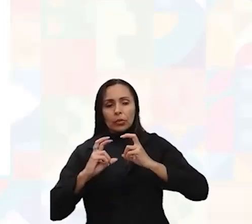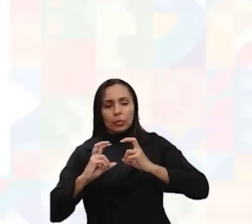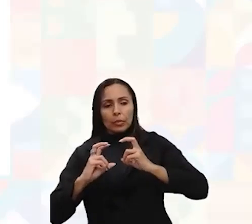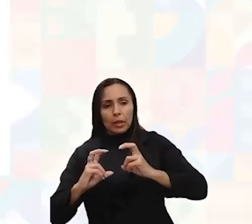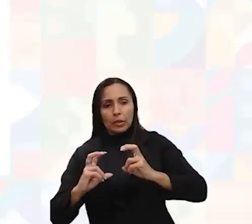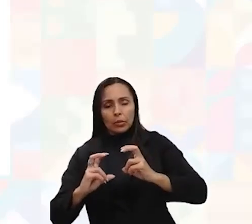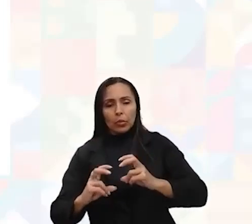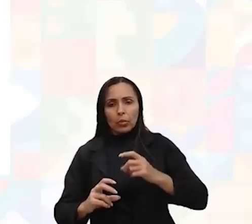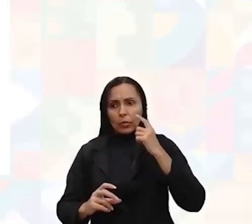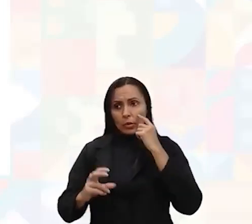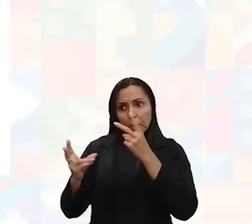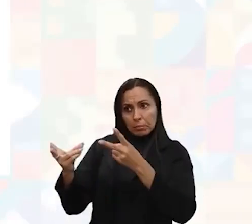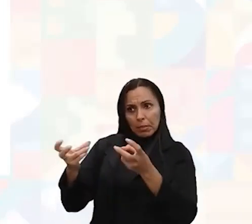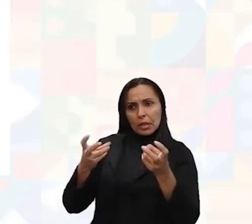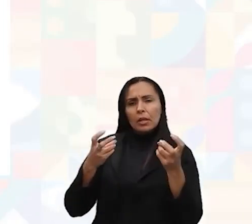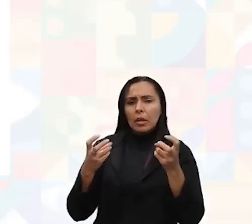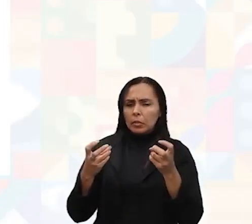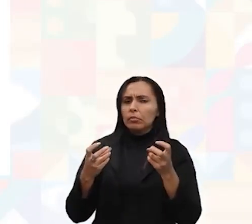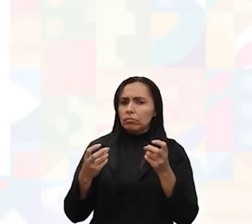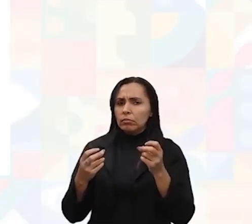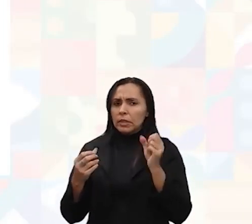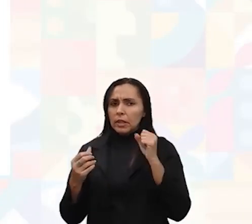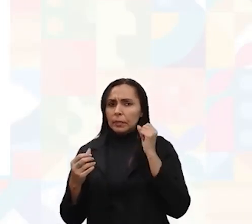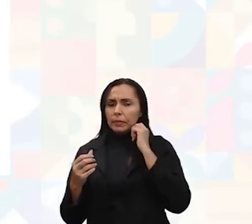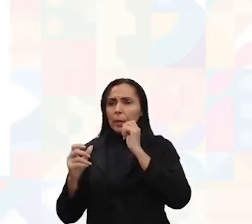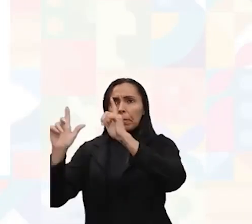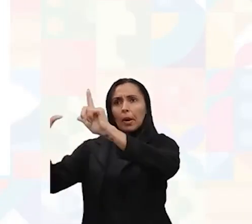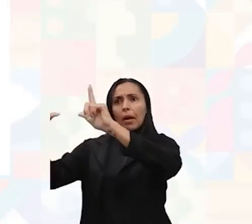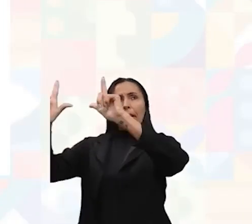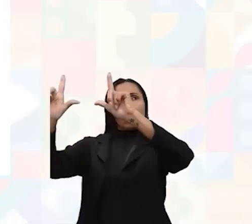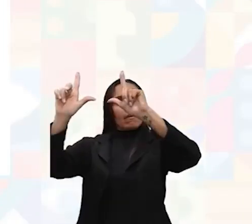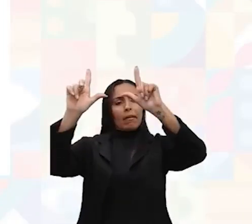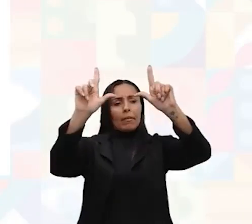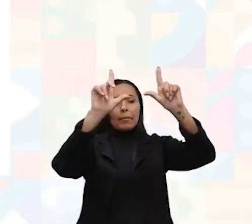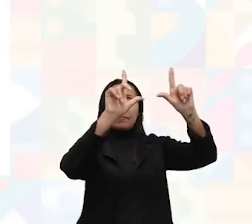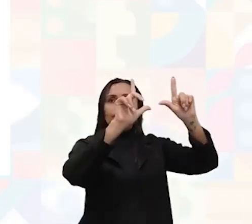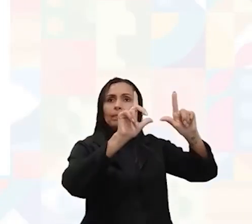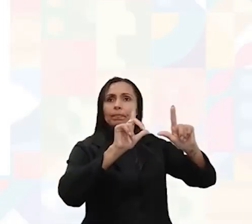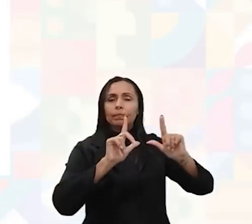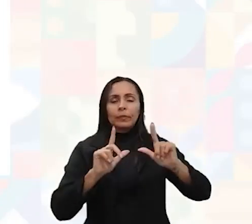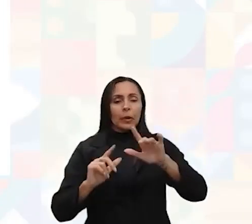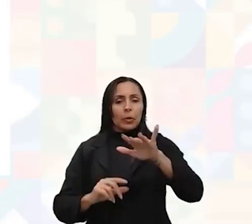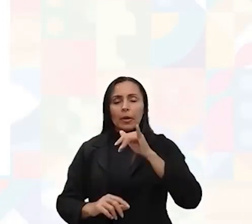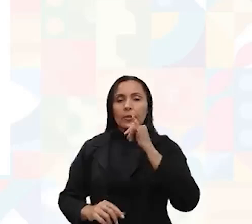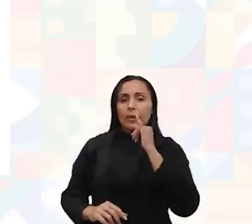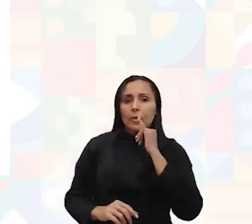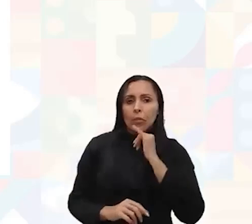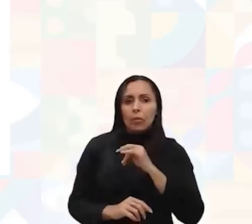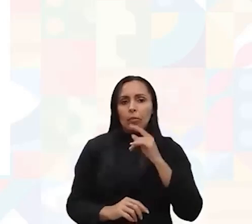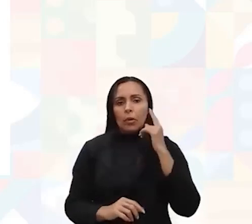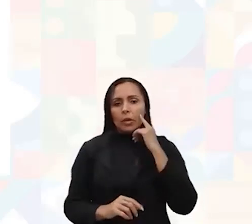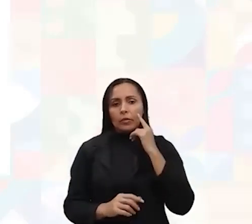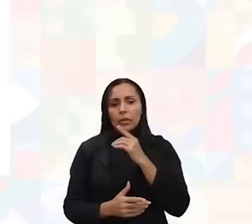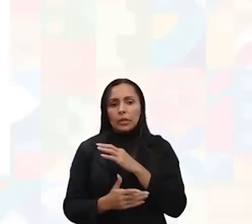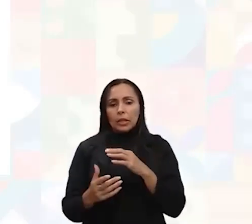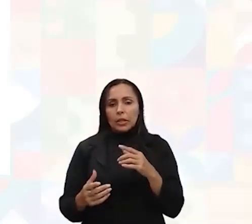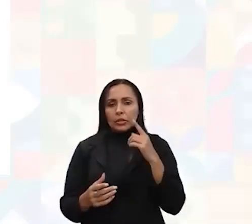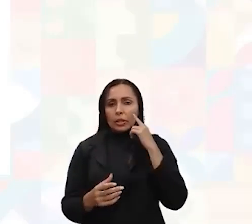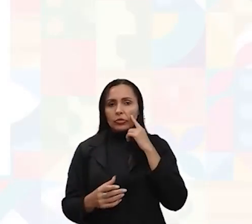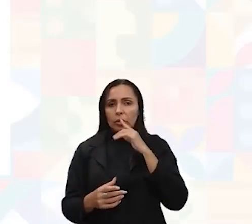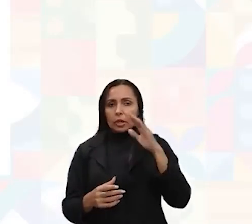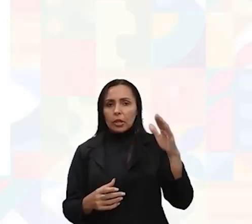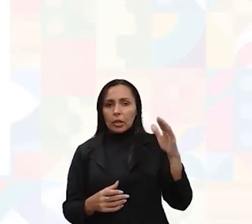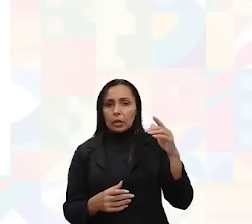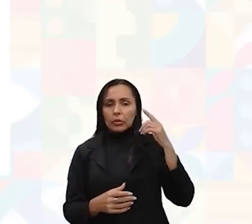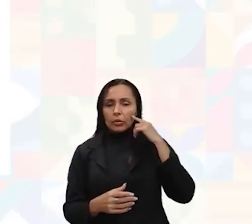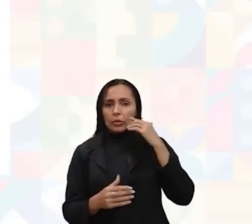que mais se vê isso. Muitas placas. Dentro do metrô, por exemplo, quando você está chegando nas estações, existe